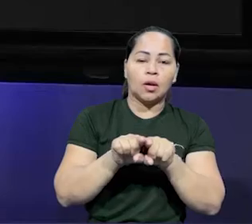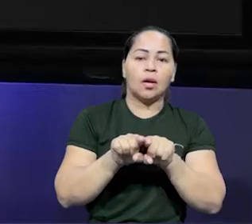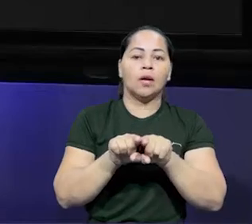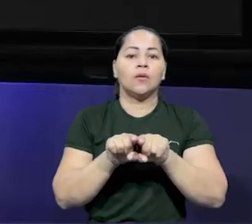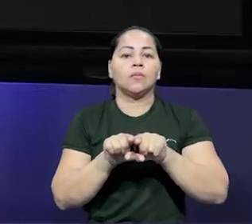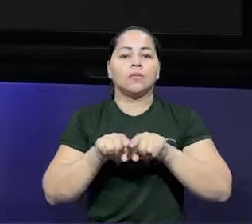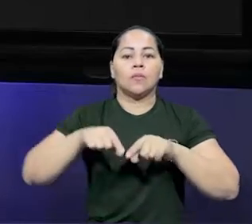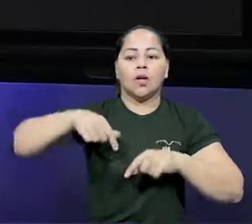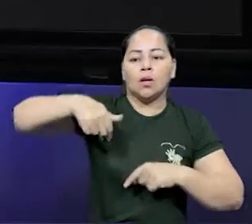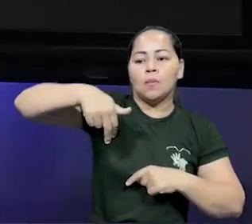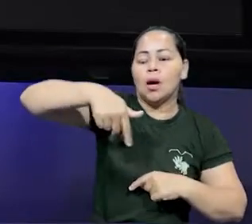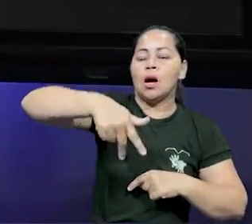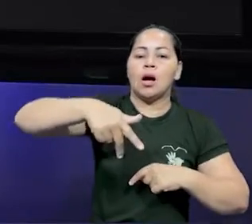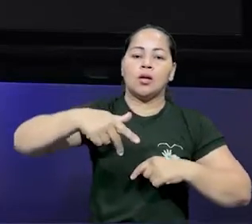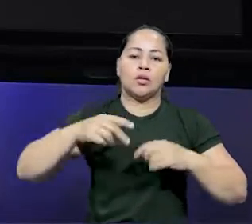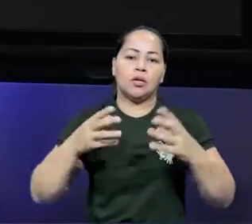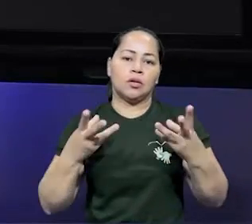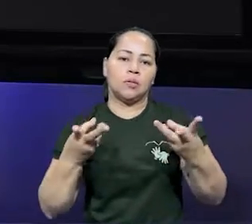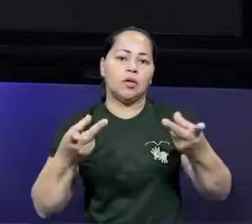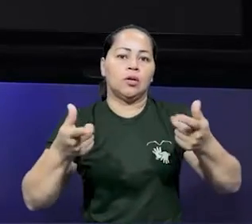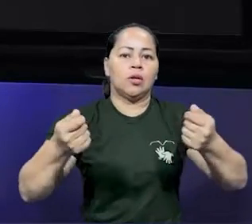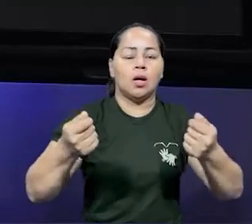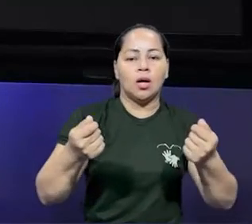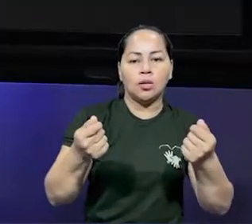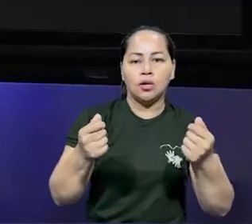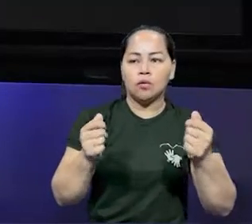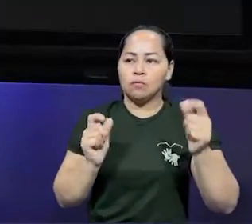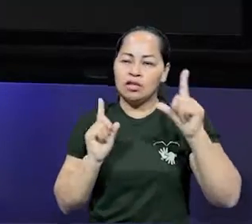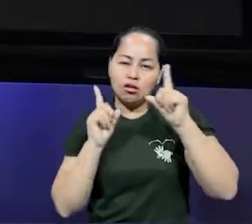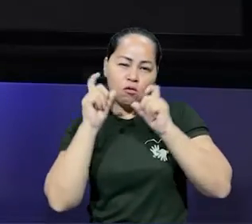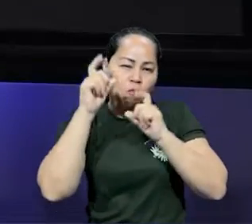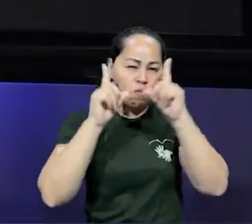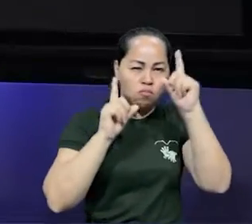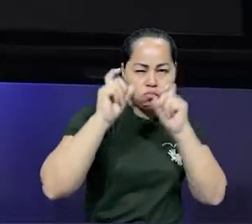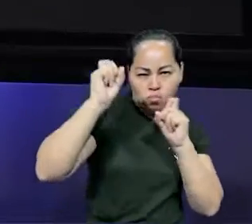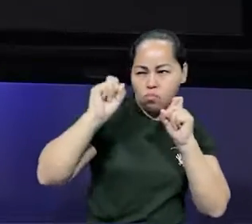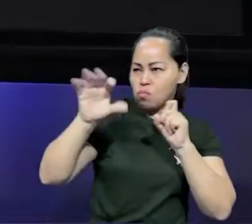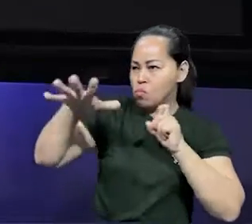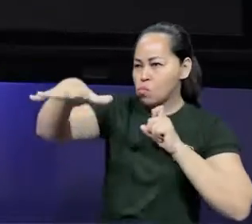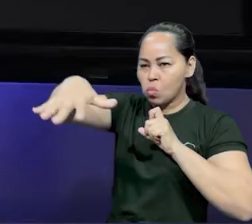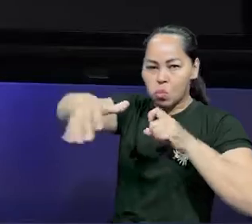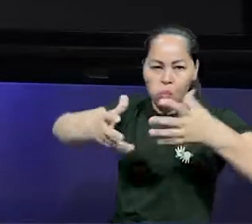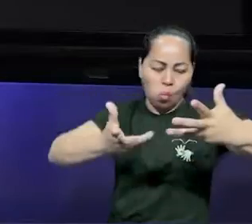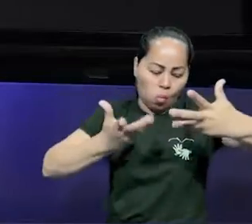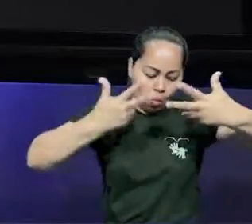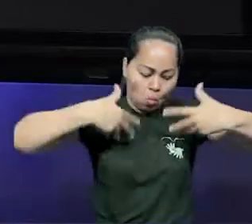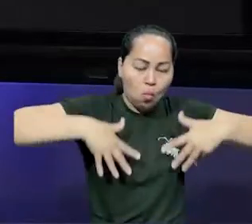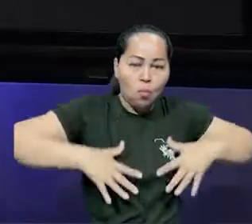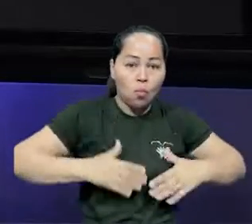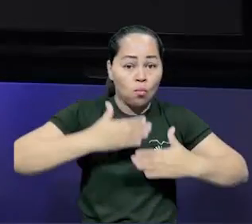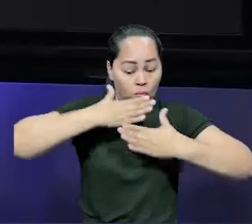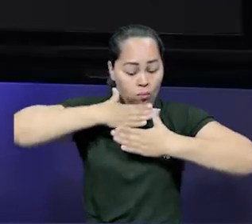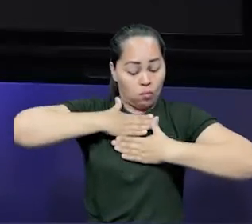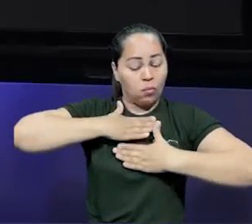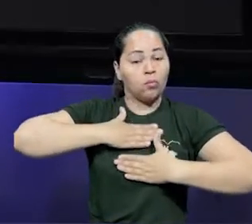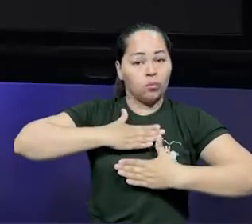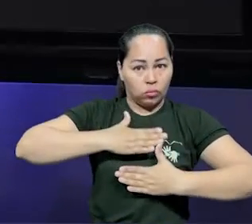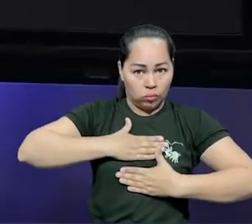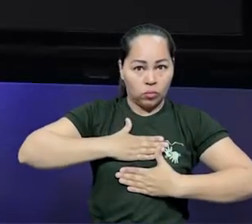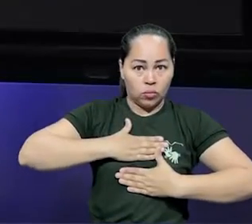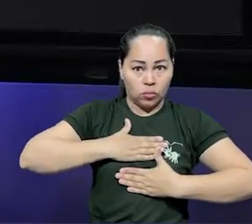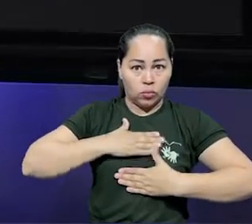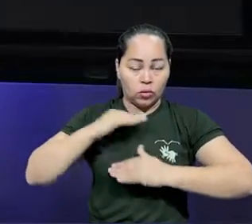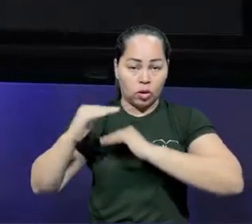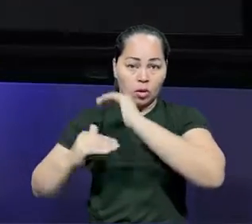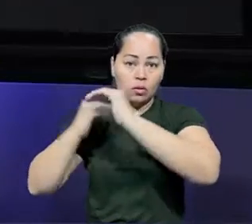da marcha, da habilidade gestual, de psicomotria fina e também